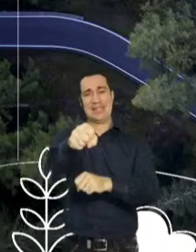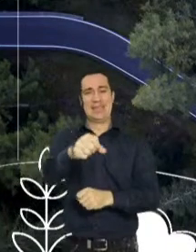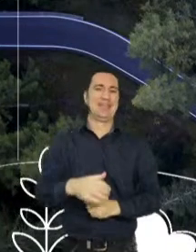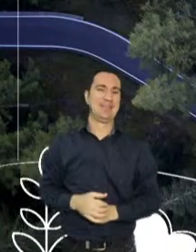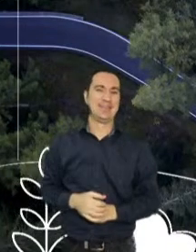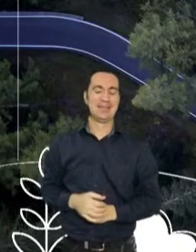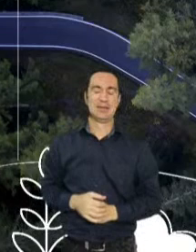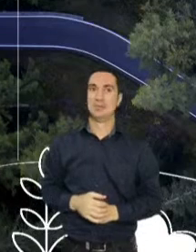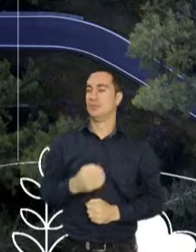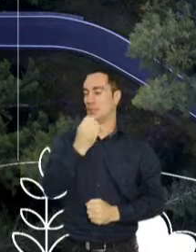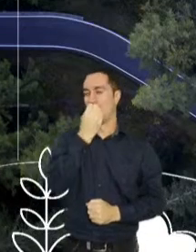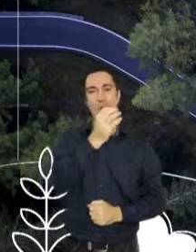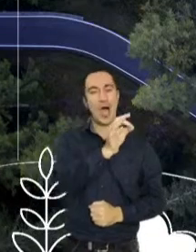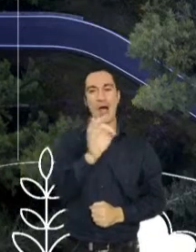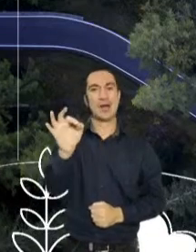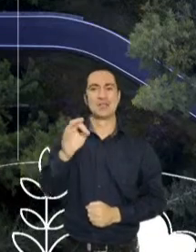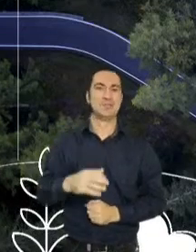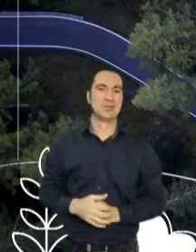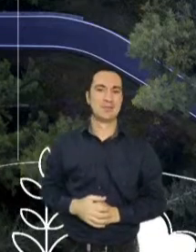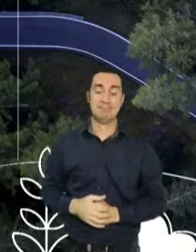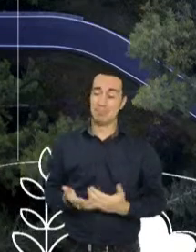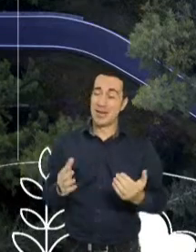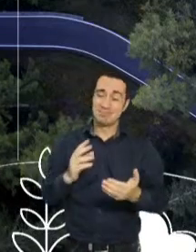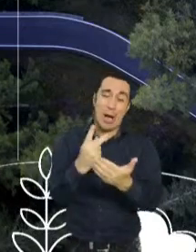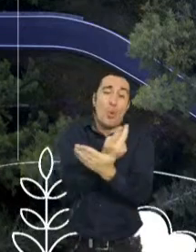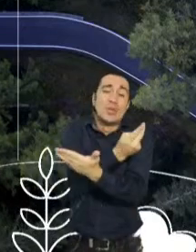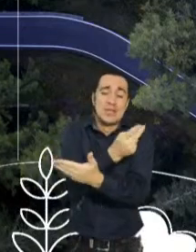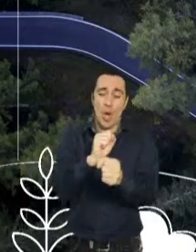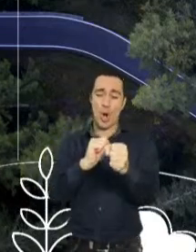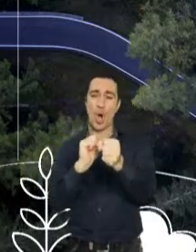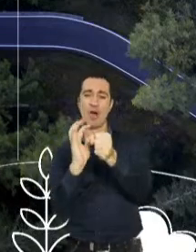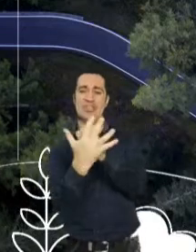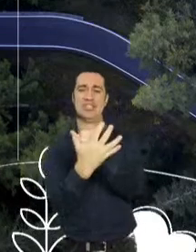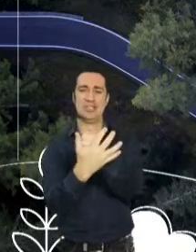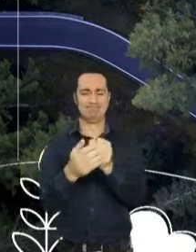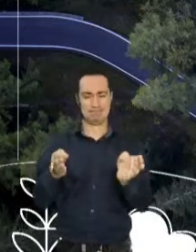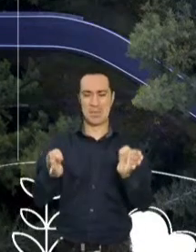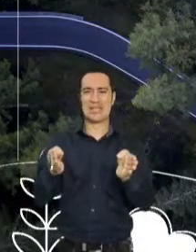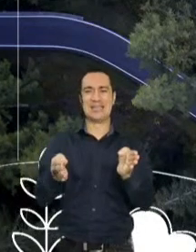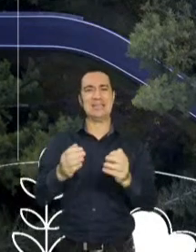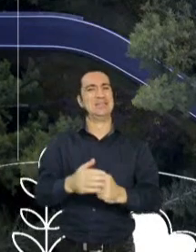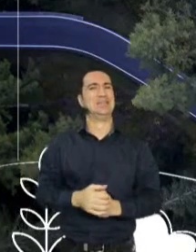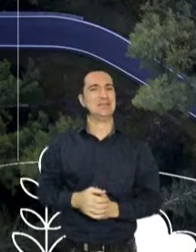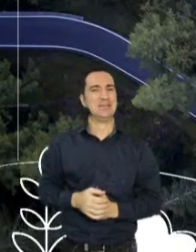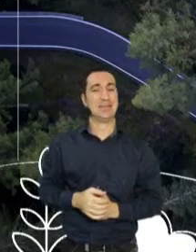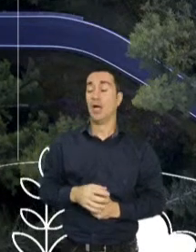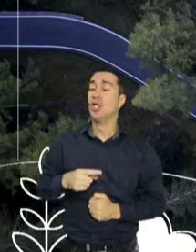que não esperávamos, né, o COVID acabou fazendo que nós